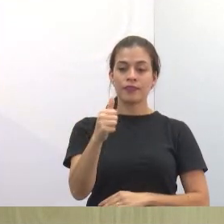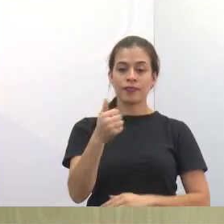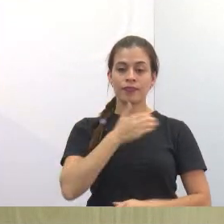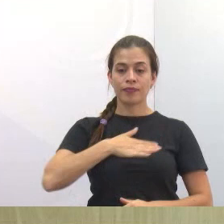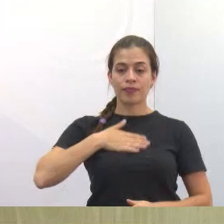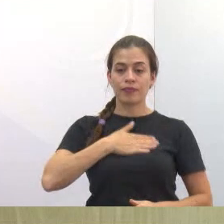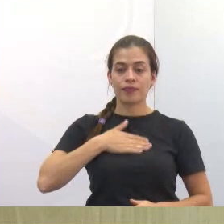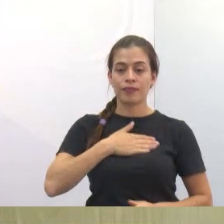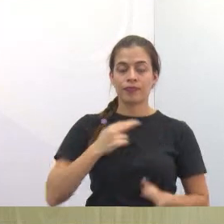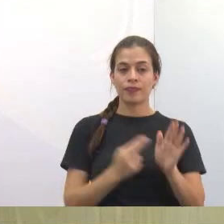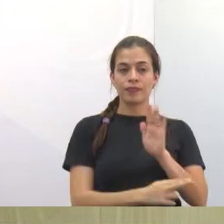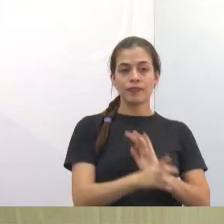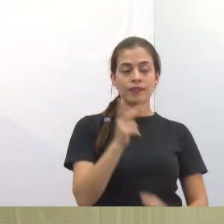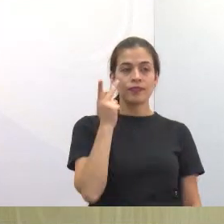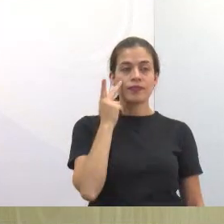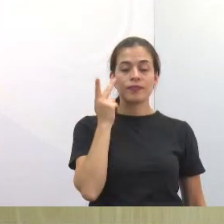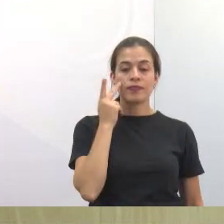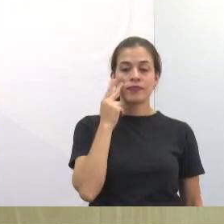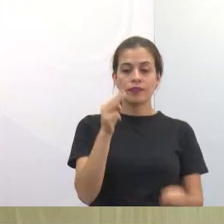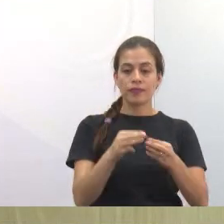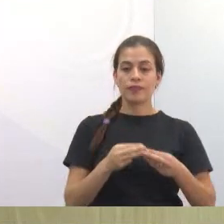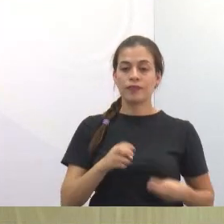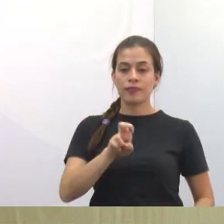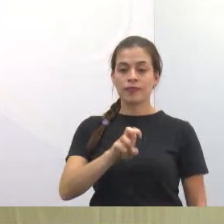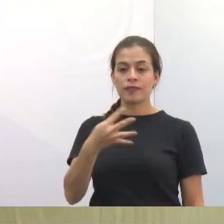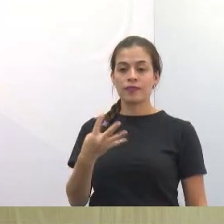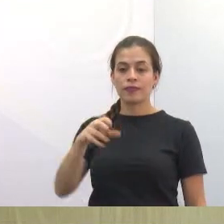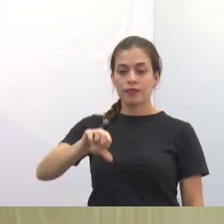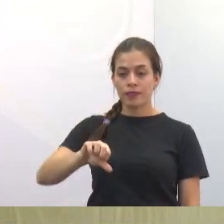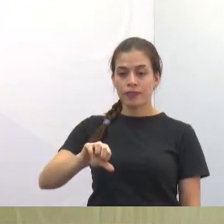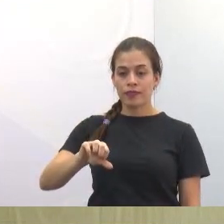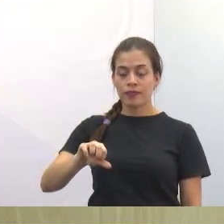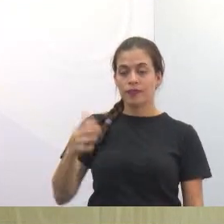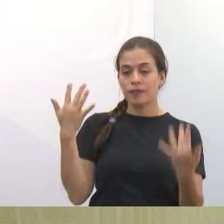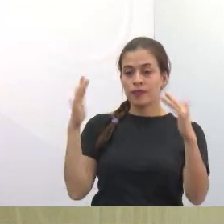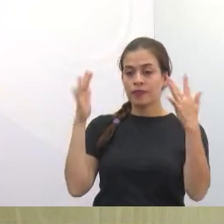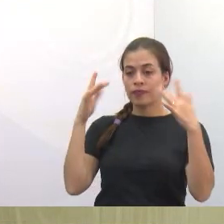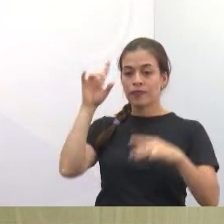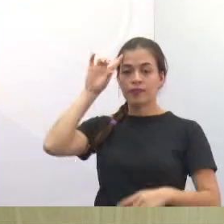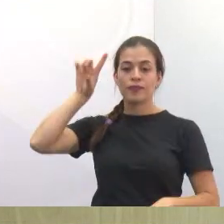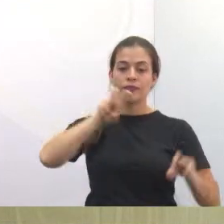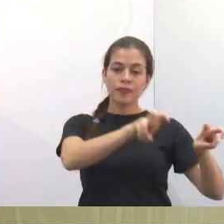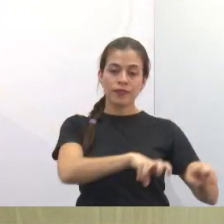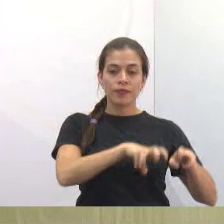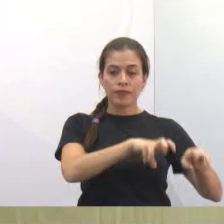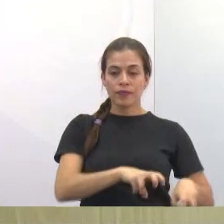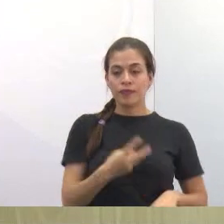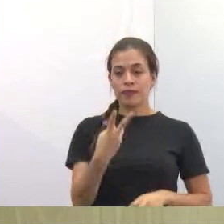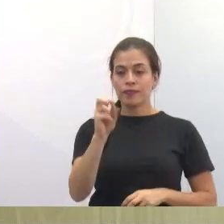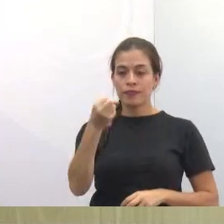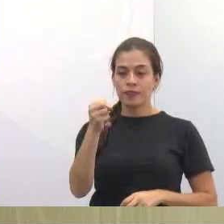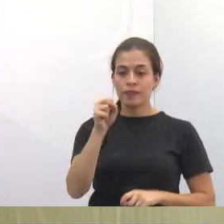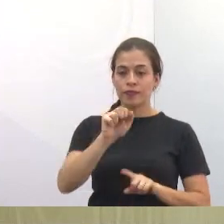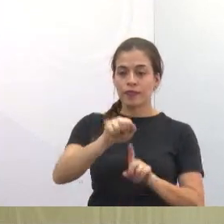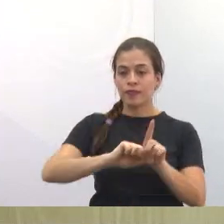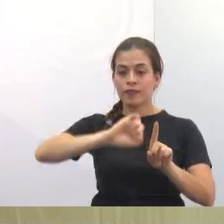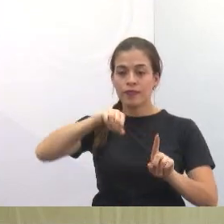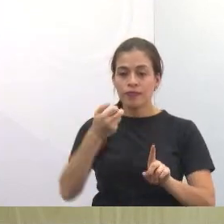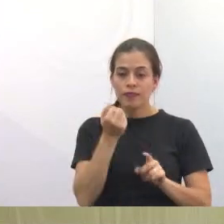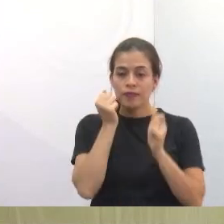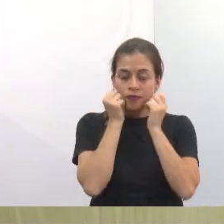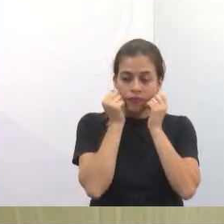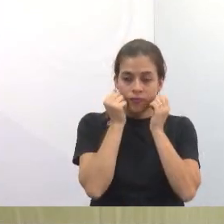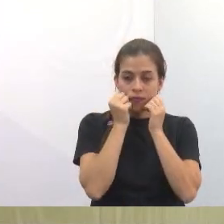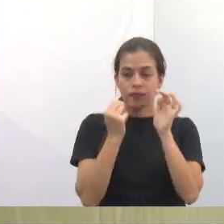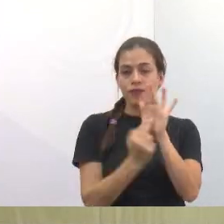Esporte. Moção 549, moção comemorativa pelo transcurso do Dia do Agricultor, 28 de julho. Autoria, Paulinho dos Condutores.